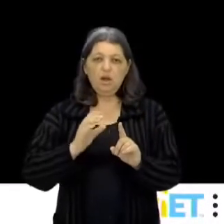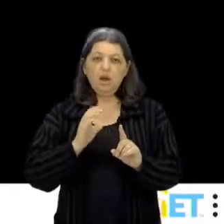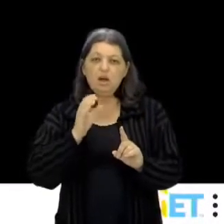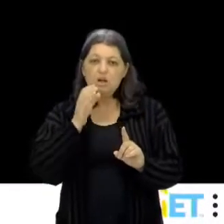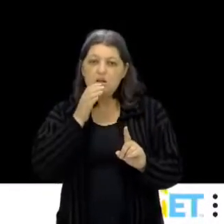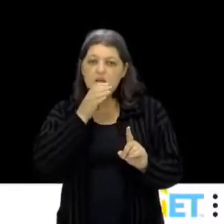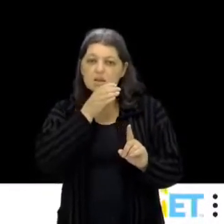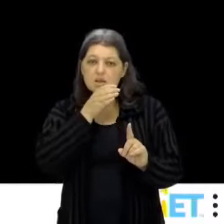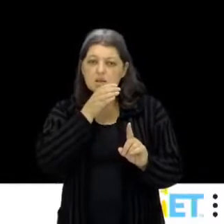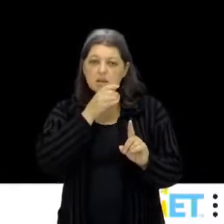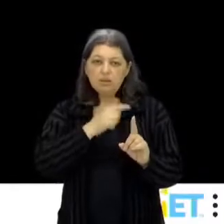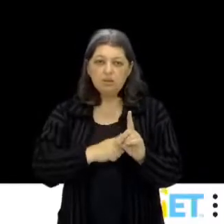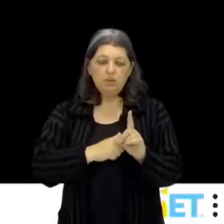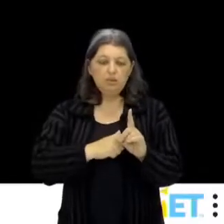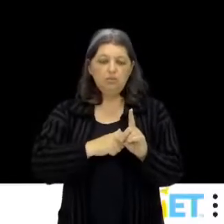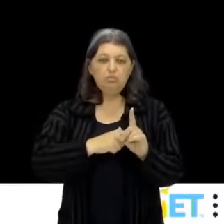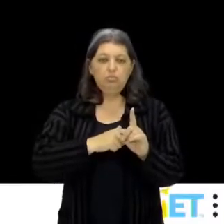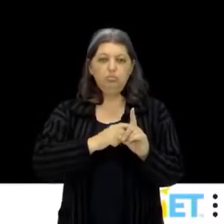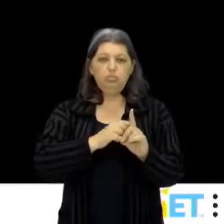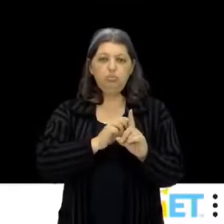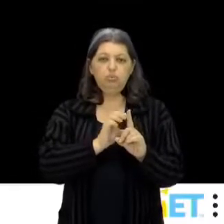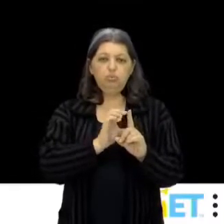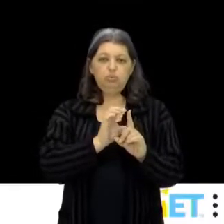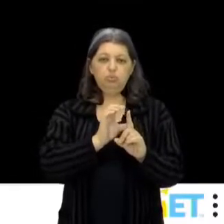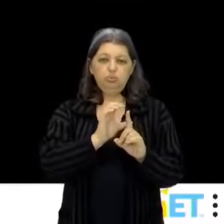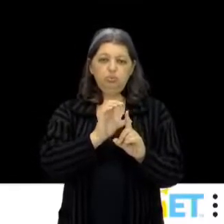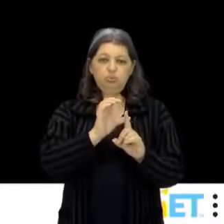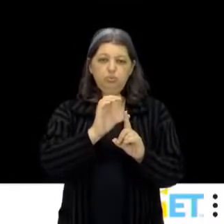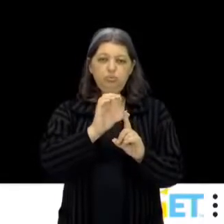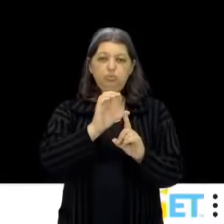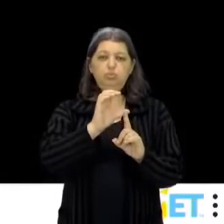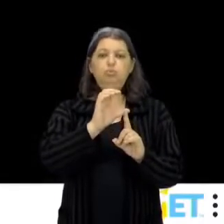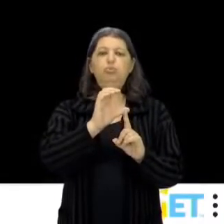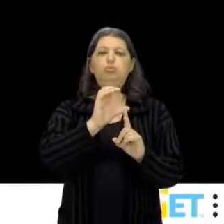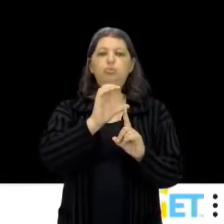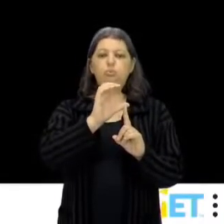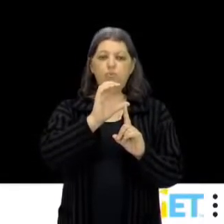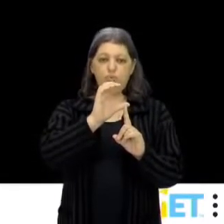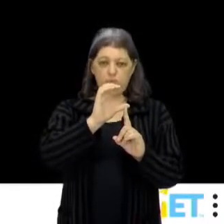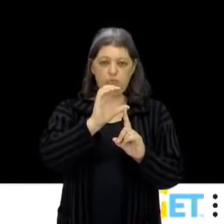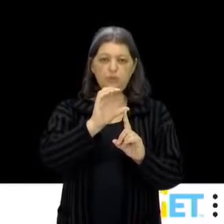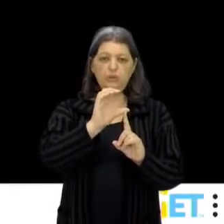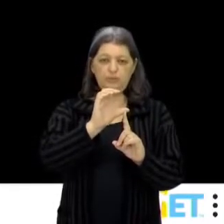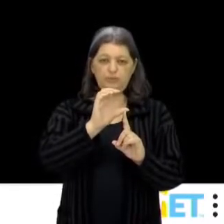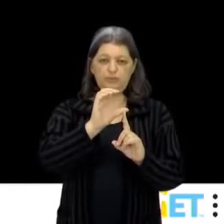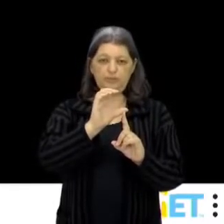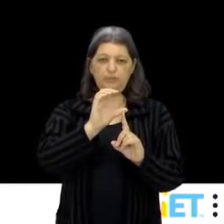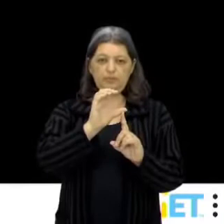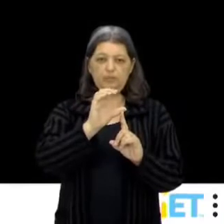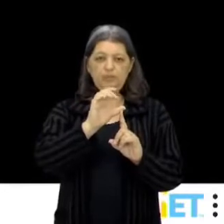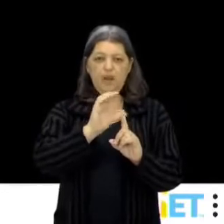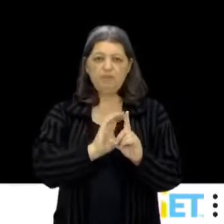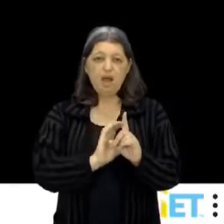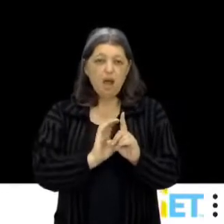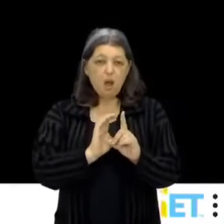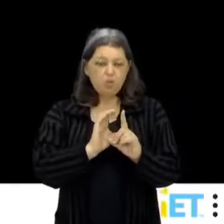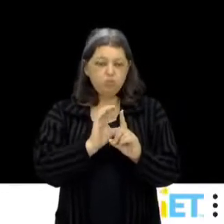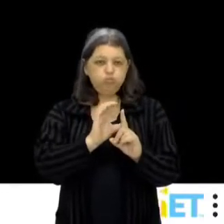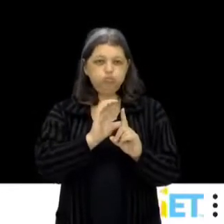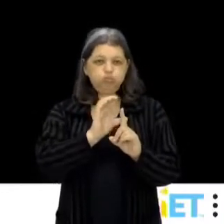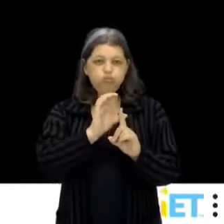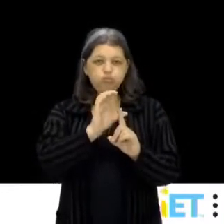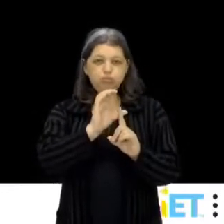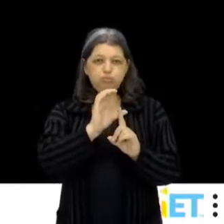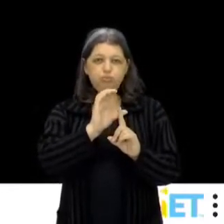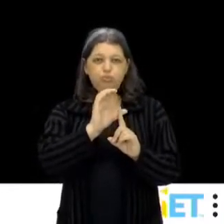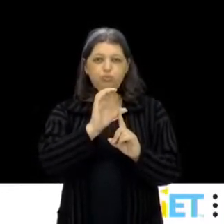aquecer. Olha, aquecendo, é claro que a temperatura está subindo, está subindo, está subindo, está subindo. Vamos esquentar isso para explodir, Joel.